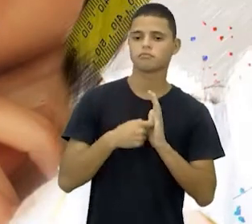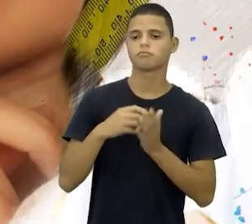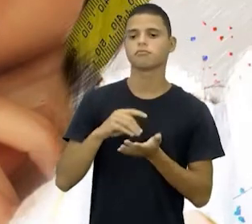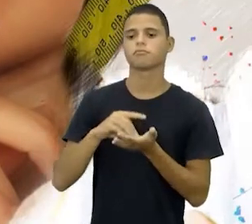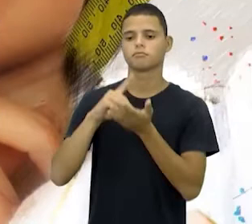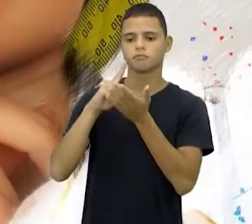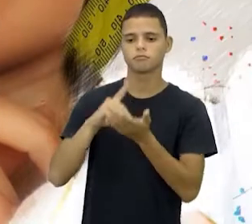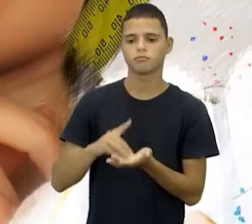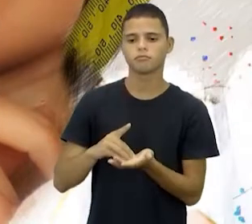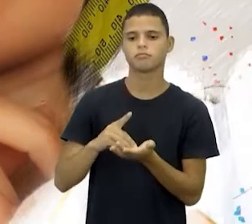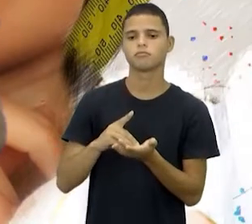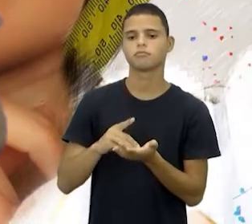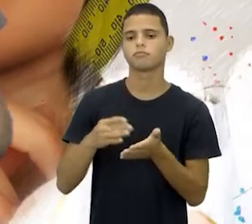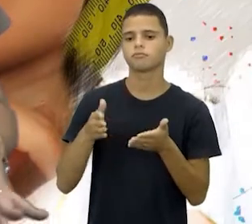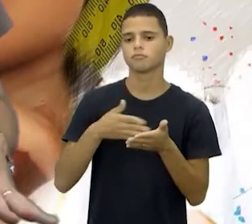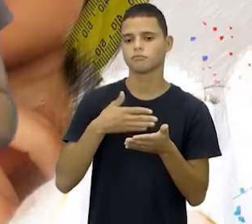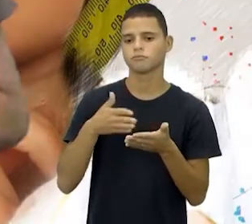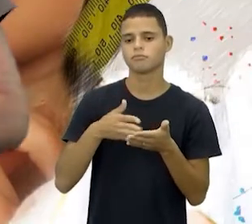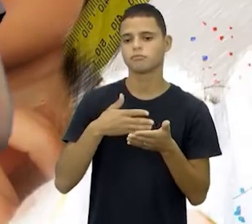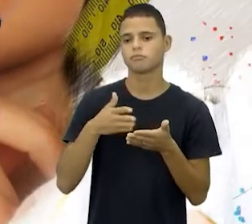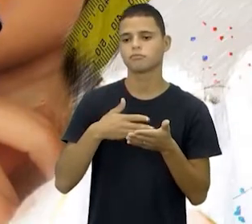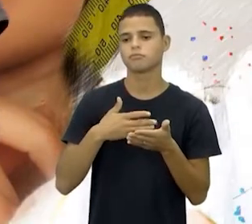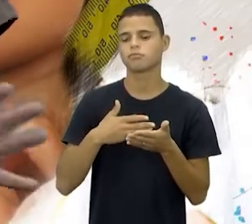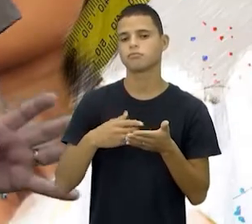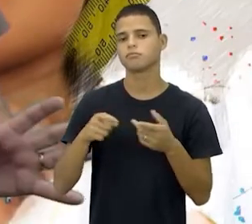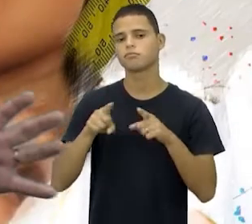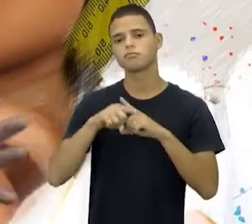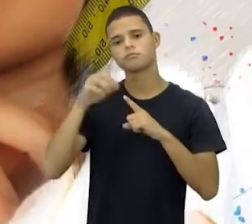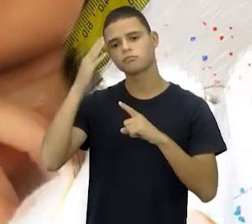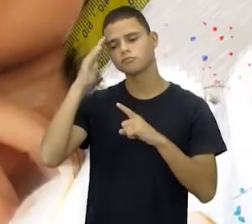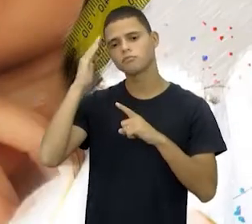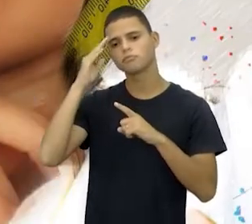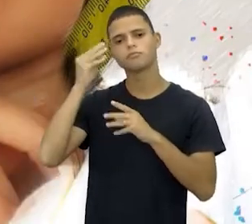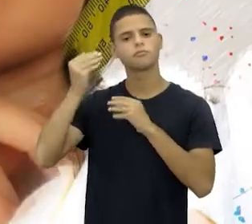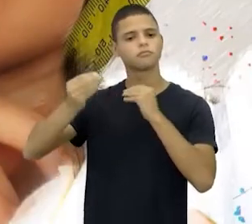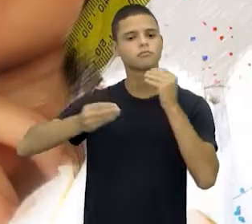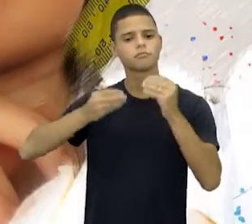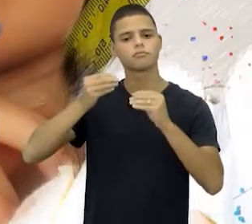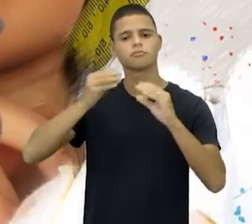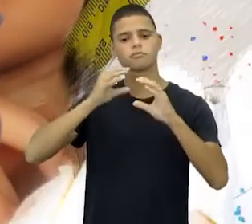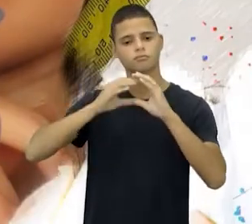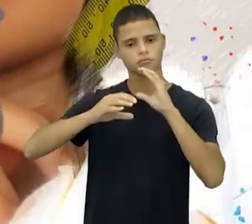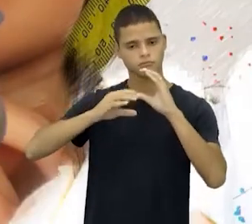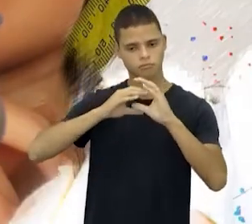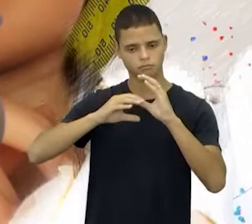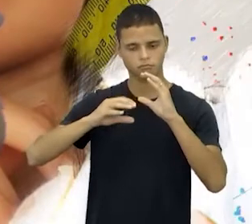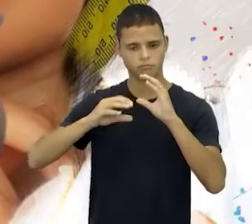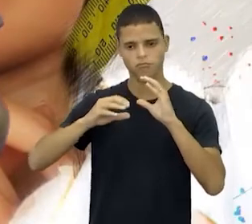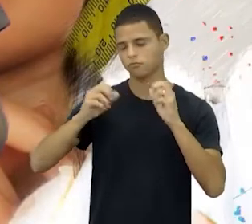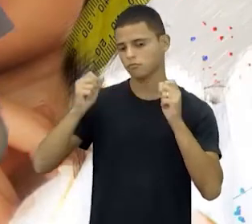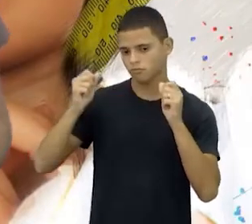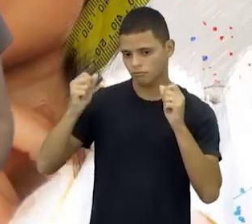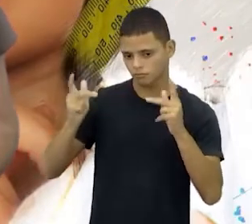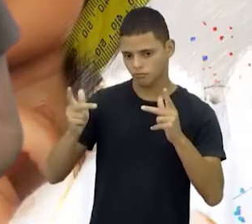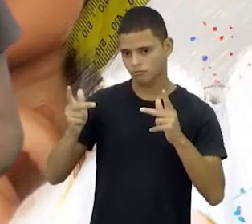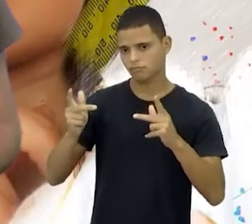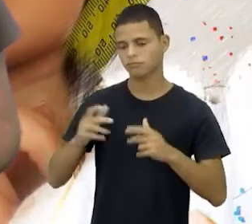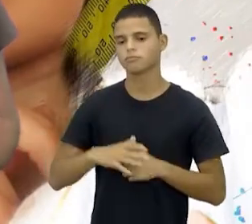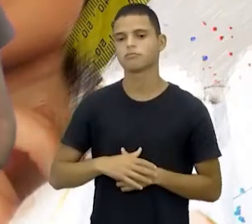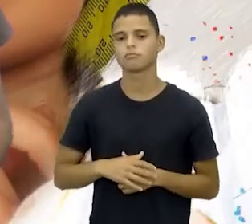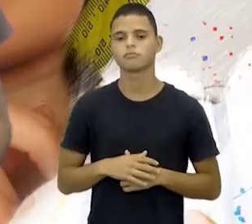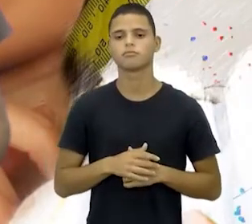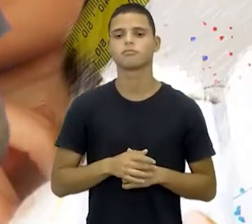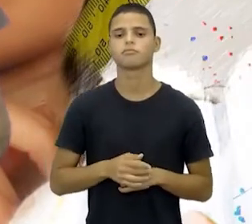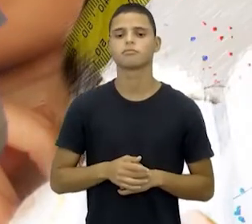de bordo, né, no seu caderno e entender como a gente faz a nossa comunicação, seja ela intrapessoal ou interpessoal,